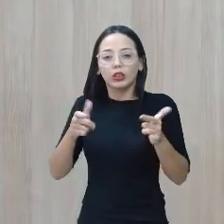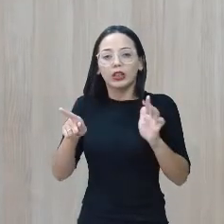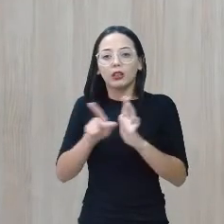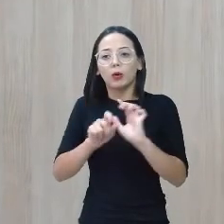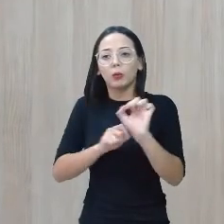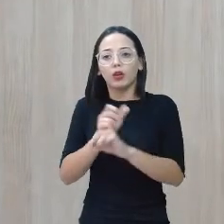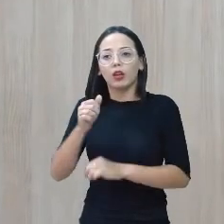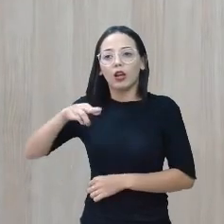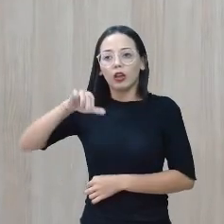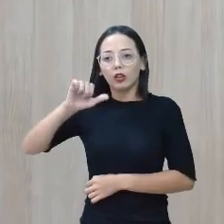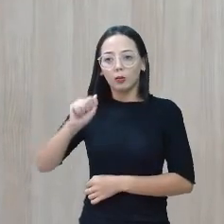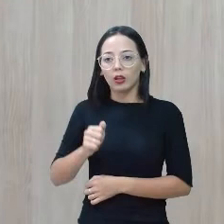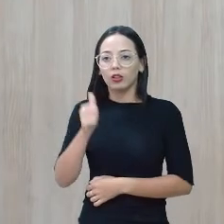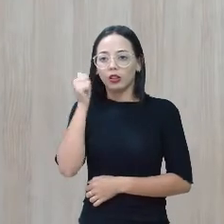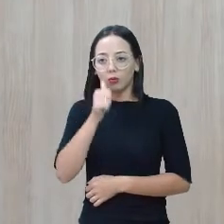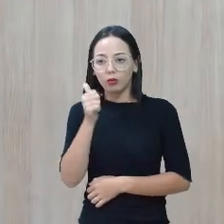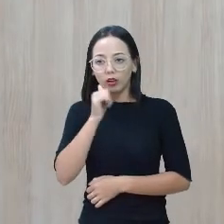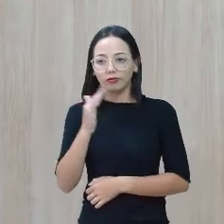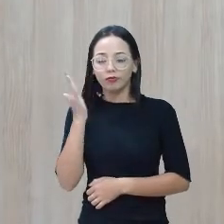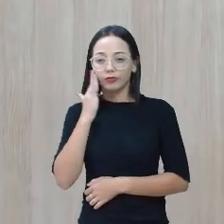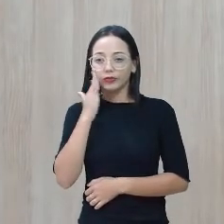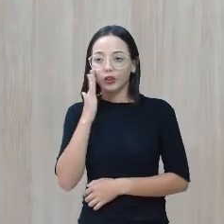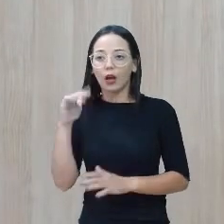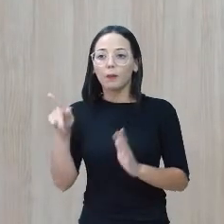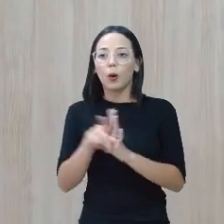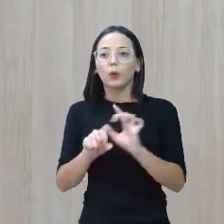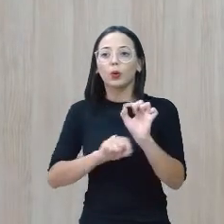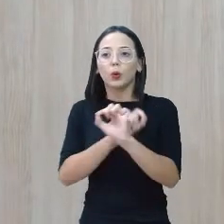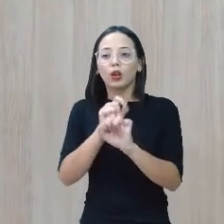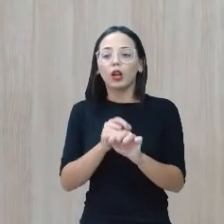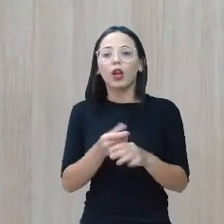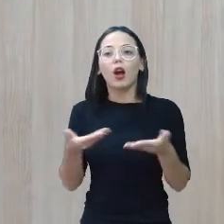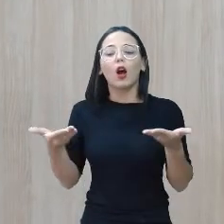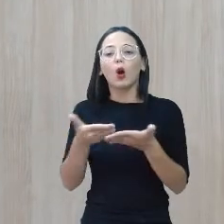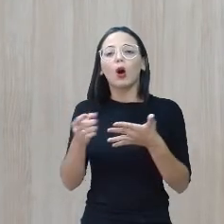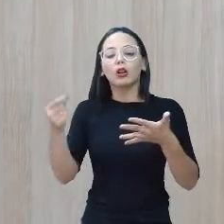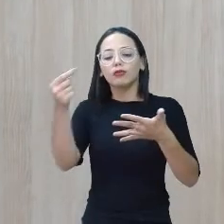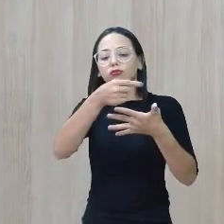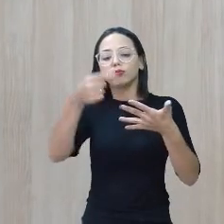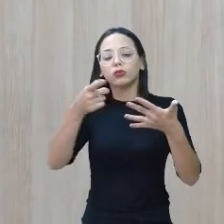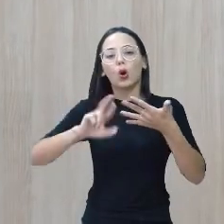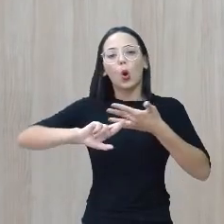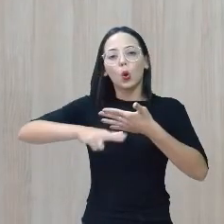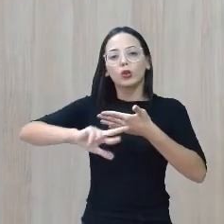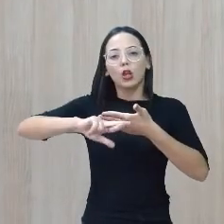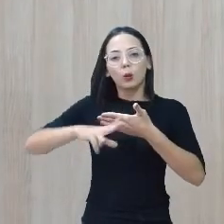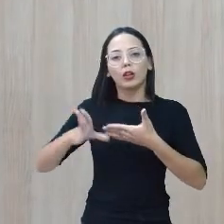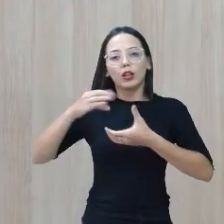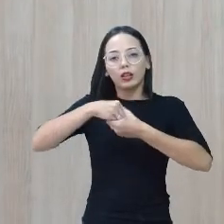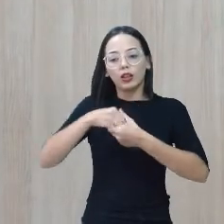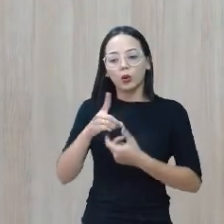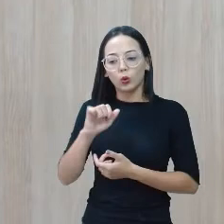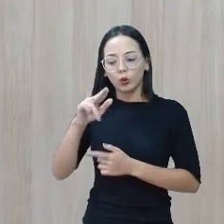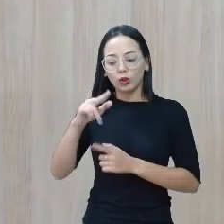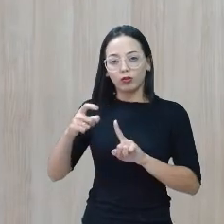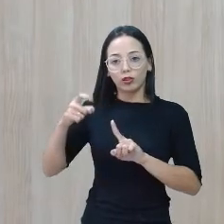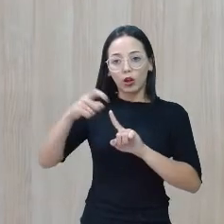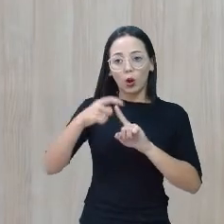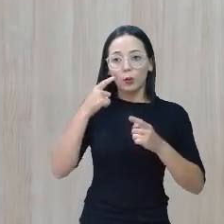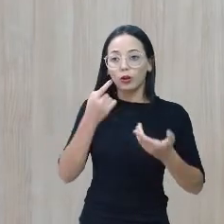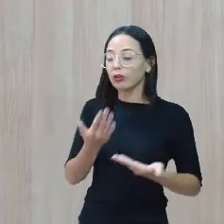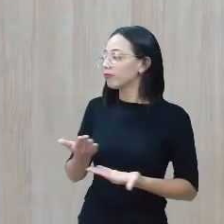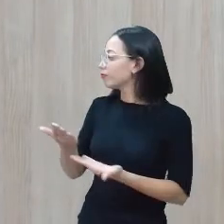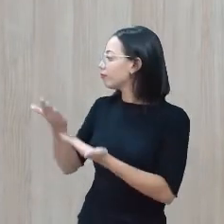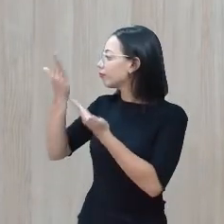anemia na mulher. Então, realmente aqui, vamos ver aqui esses efeitos colaterais do DIU de cobre. Eu cito